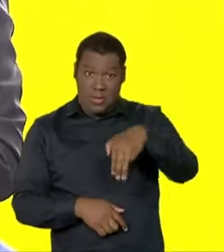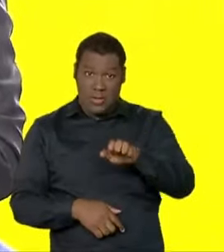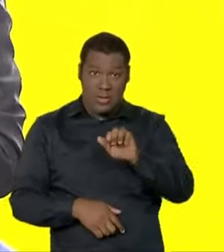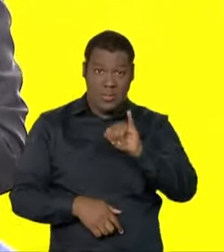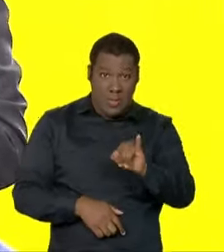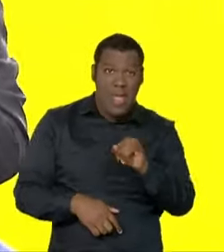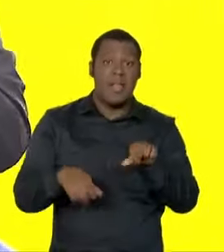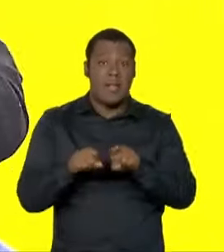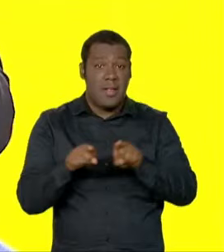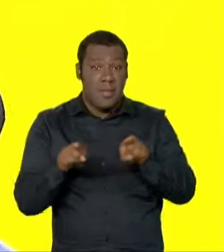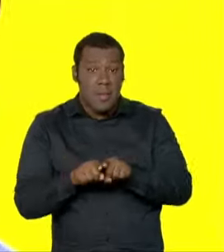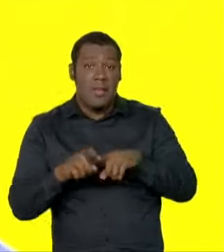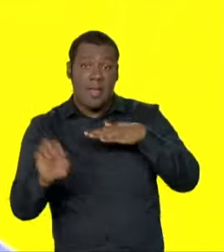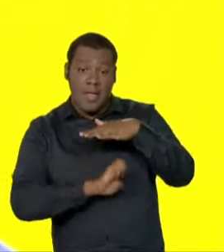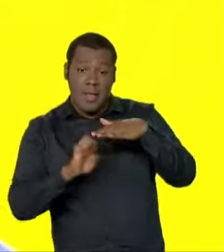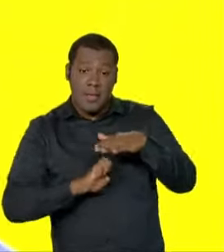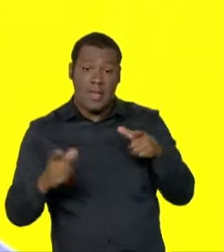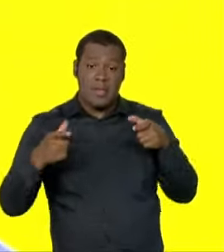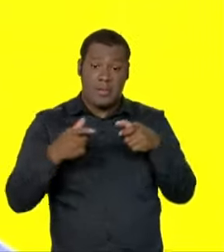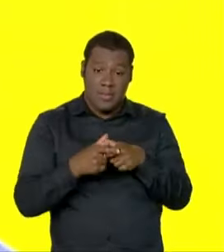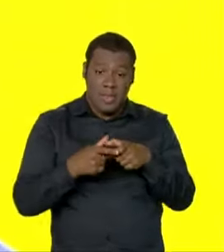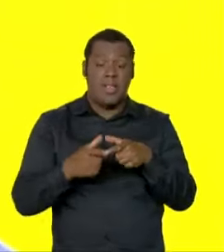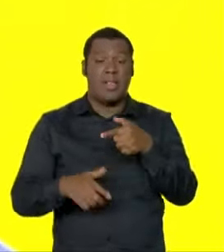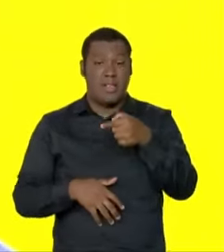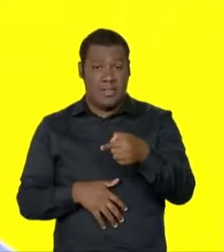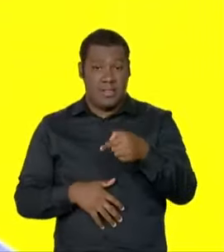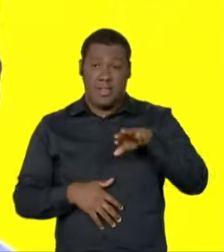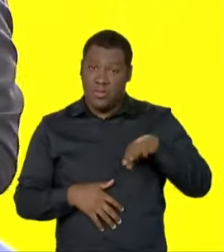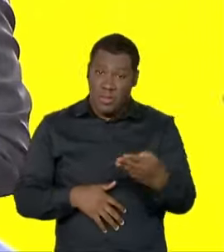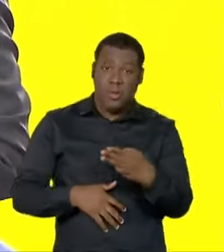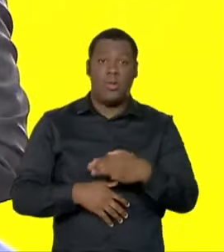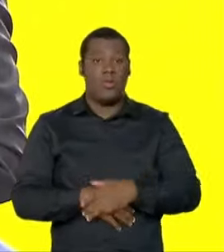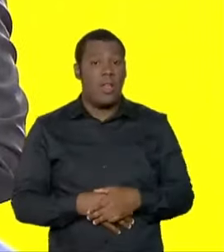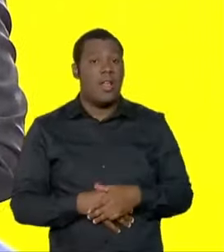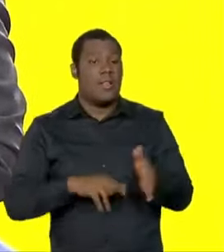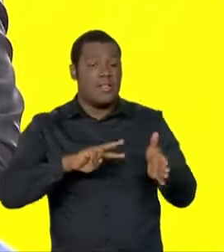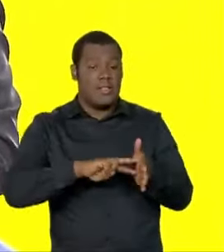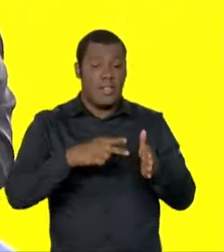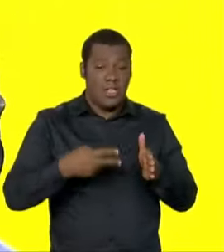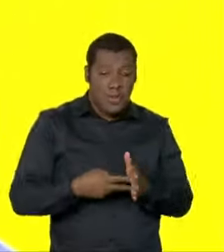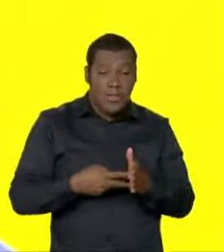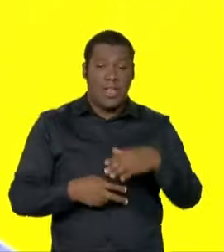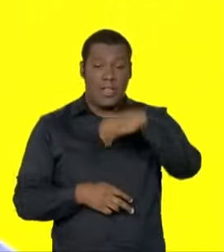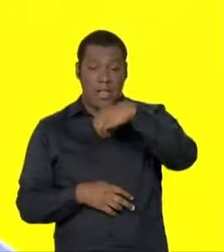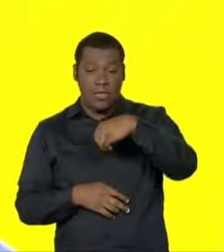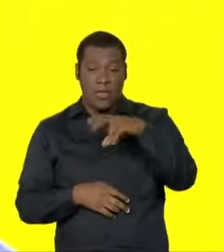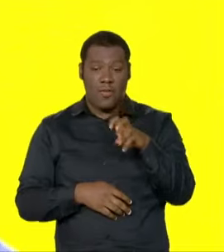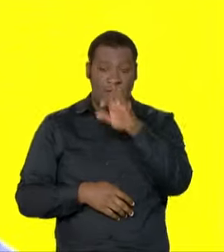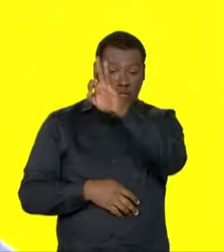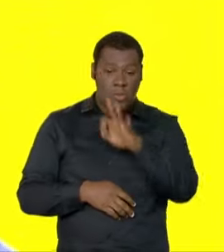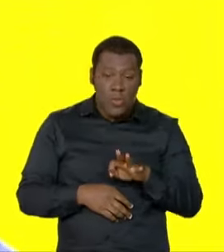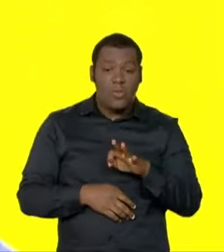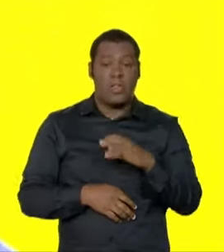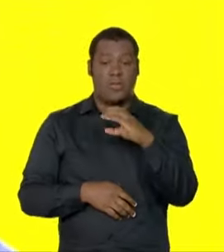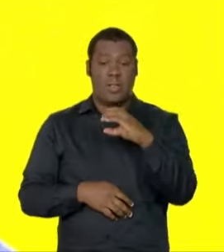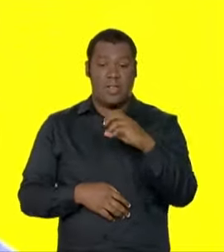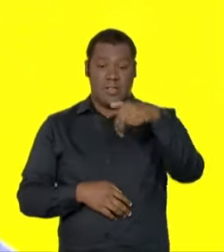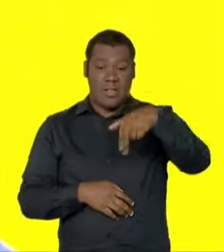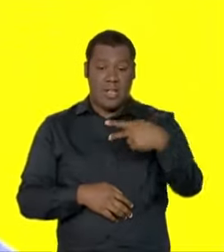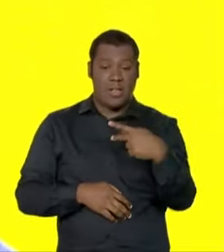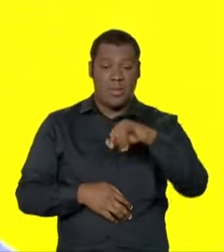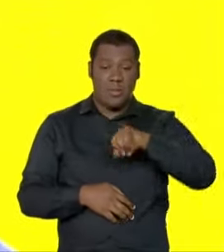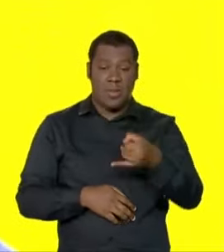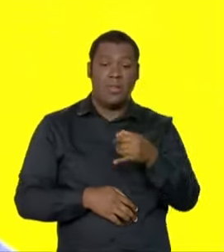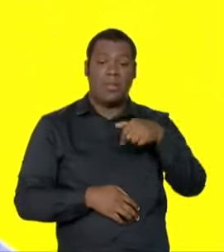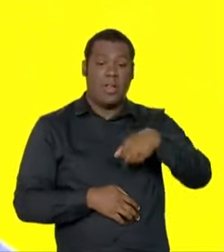no Brasil. Isso representa 95% de todos os CNPJs do país. São pessoas que muitas vezes